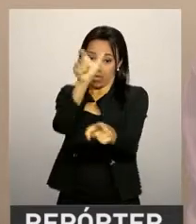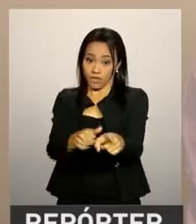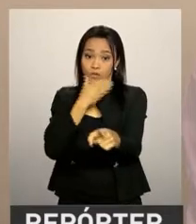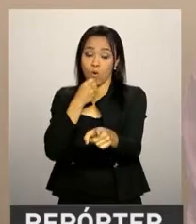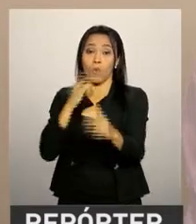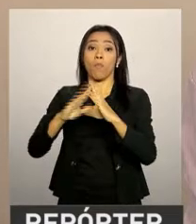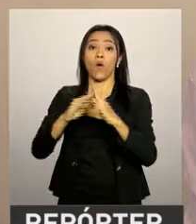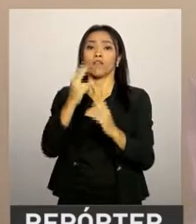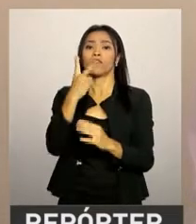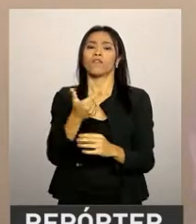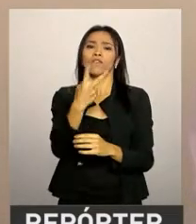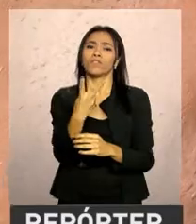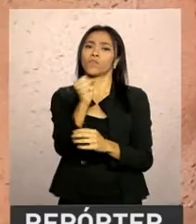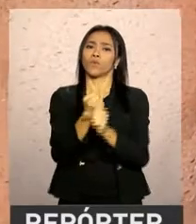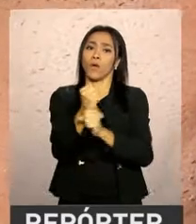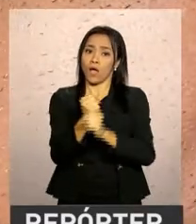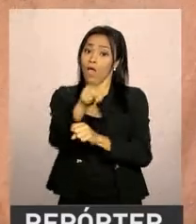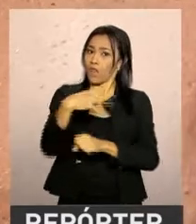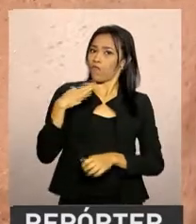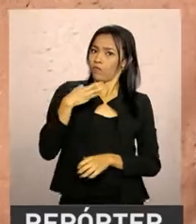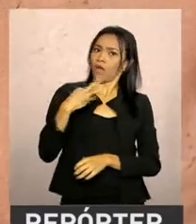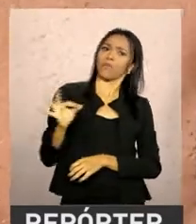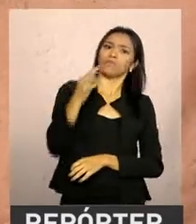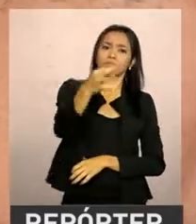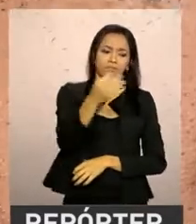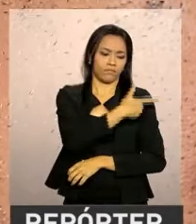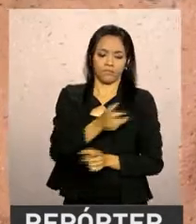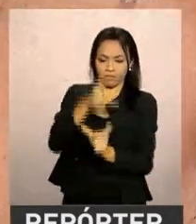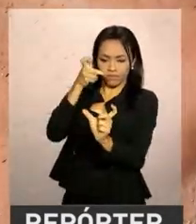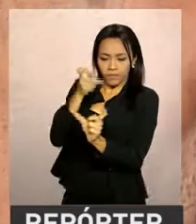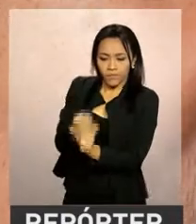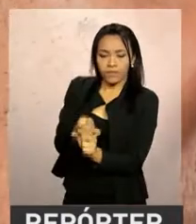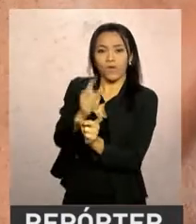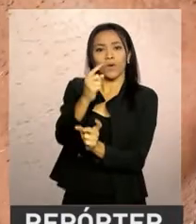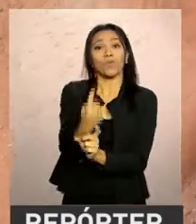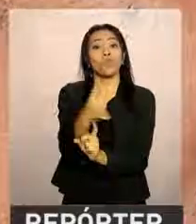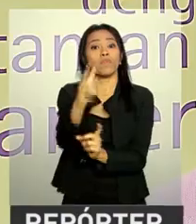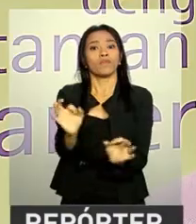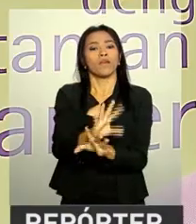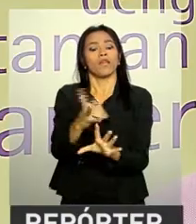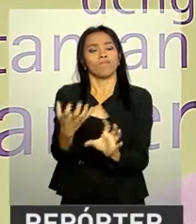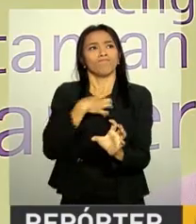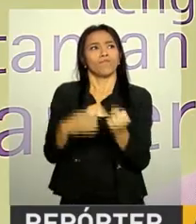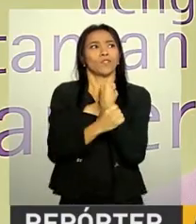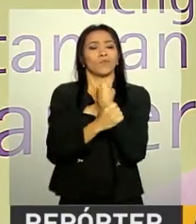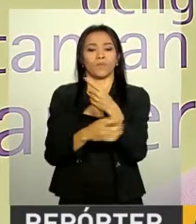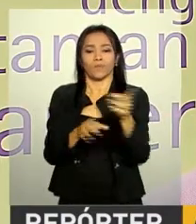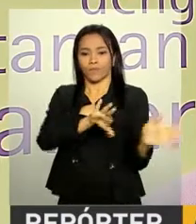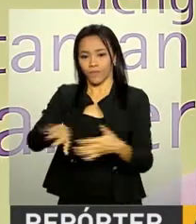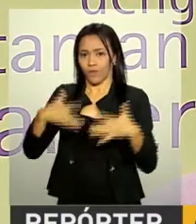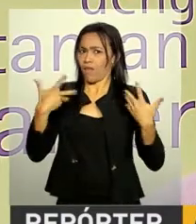28 anos e foi um dos voluntários ele recebeu a dose única da vacina garante que está mais seguro e fico muito alegre